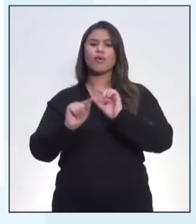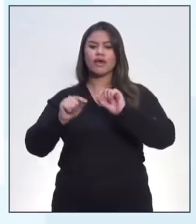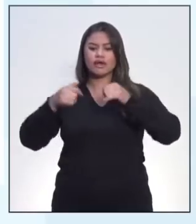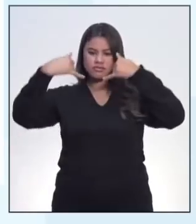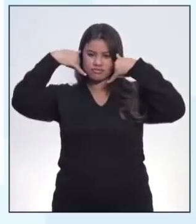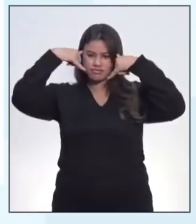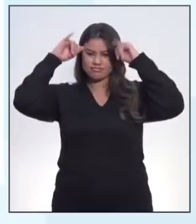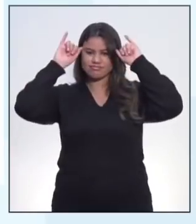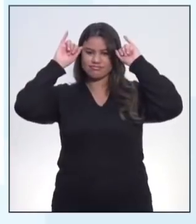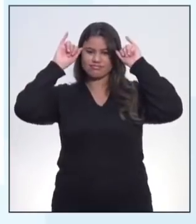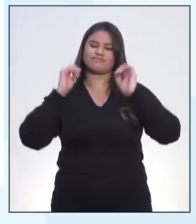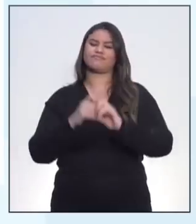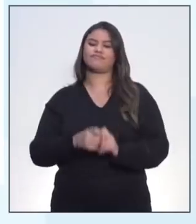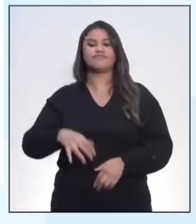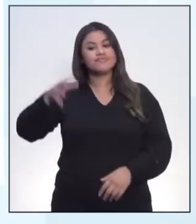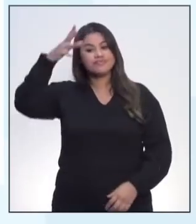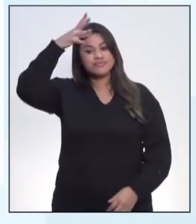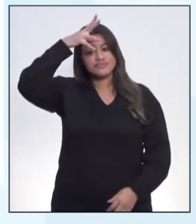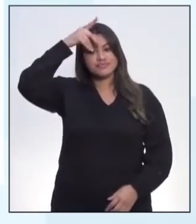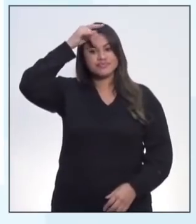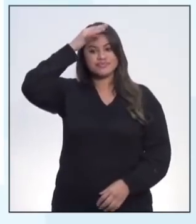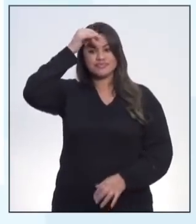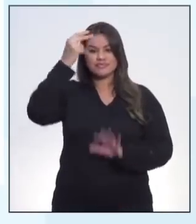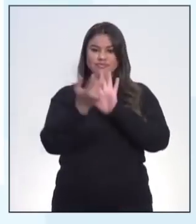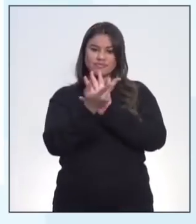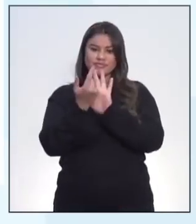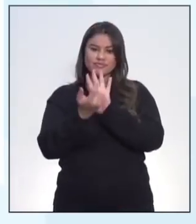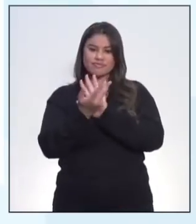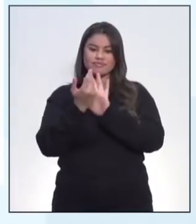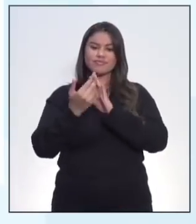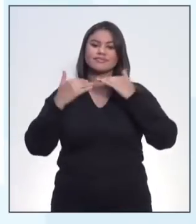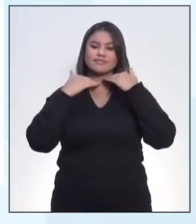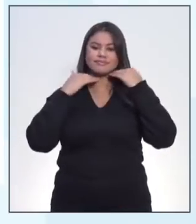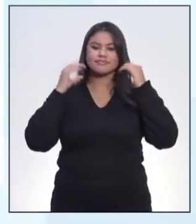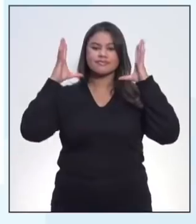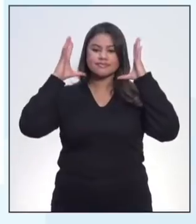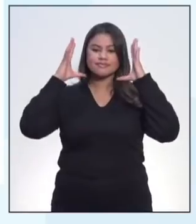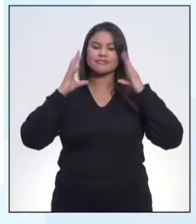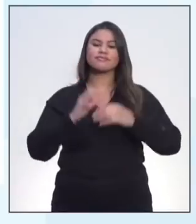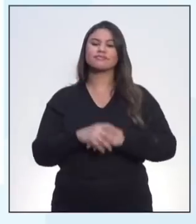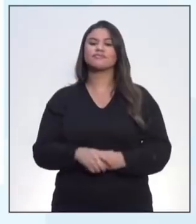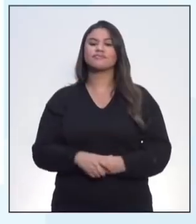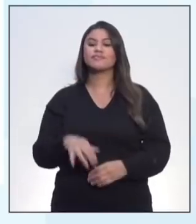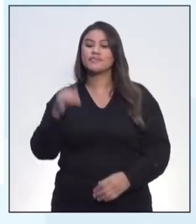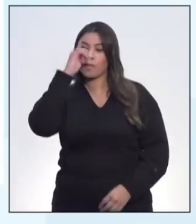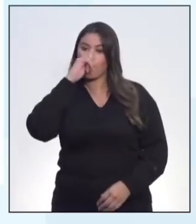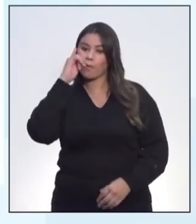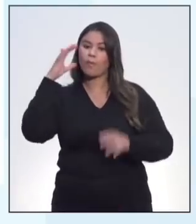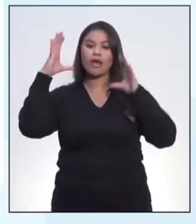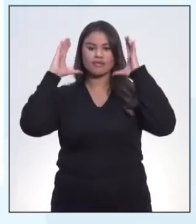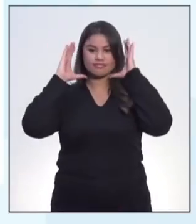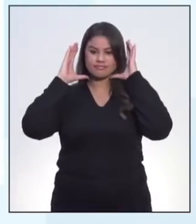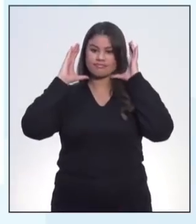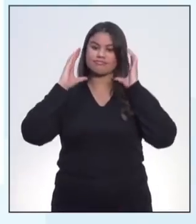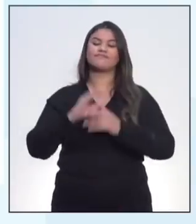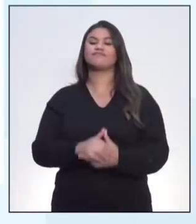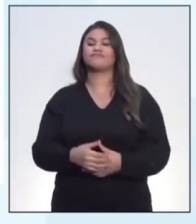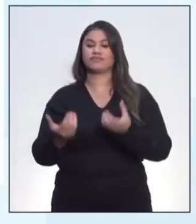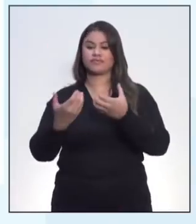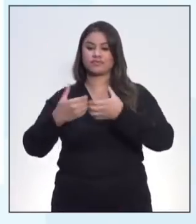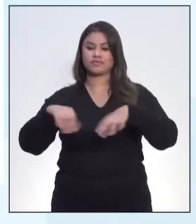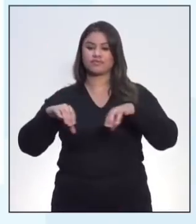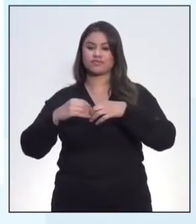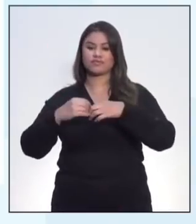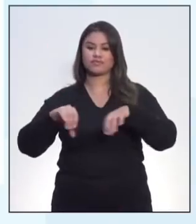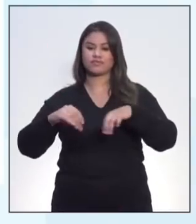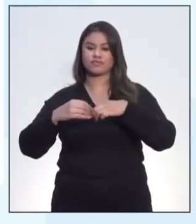ali representado só a parte superior lá do bichinho, tá? O frango. O suíno também só a cabeça. E ali os ovos